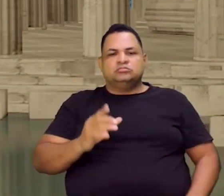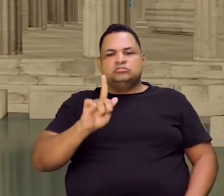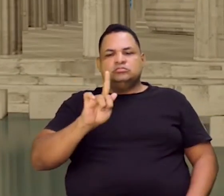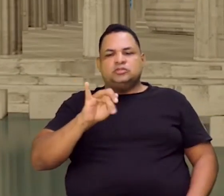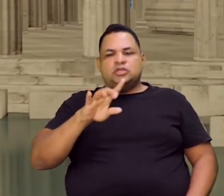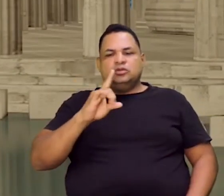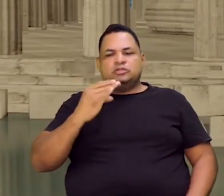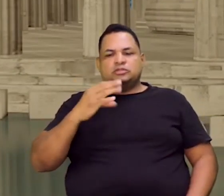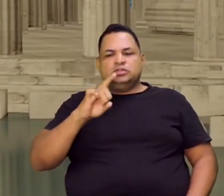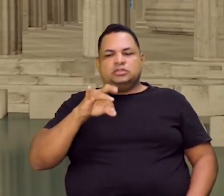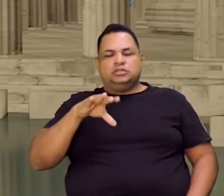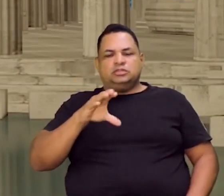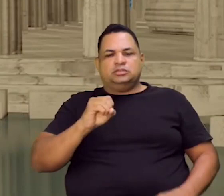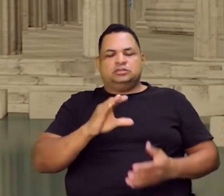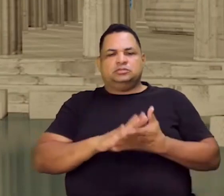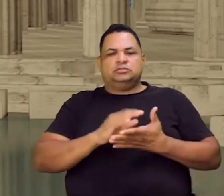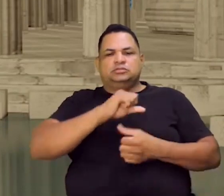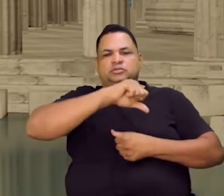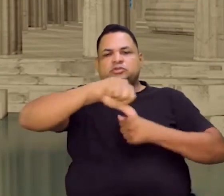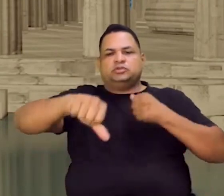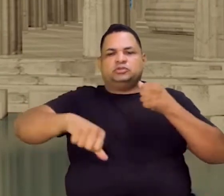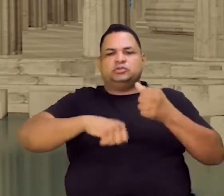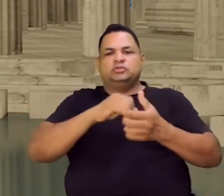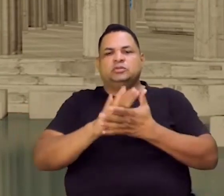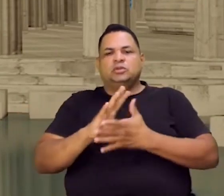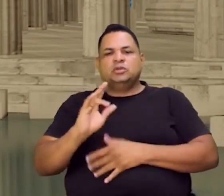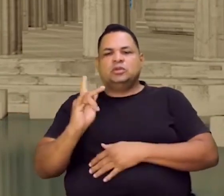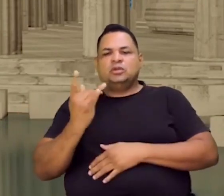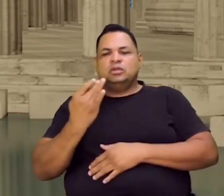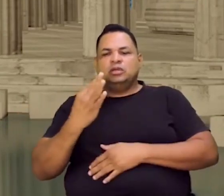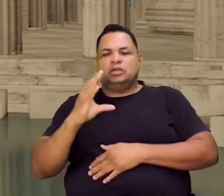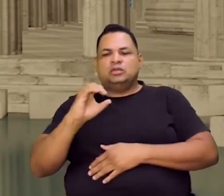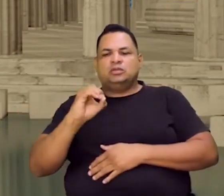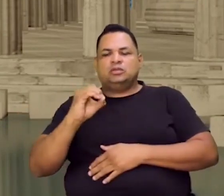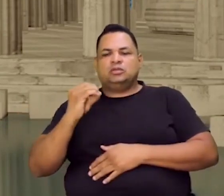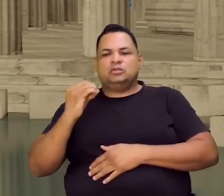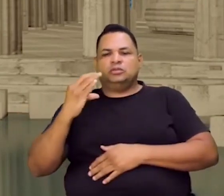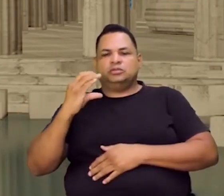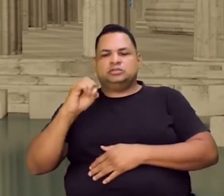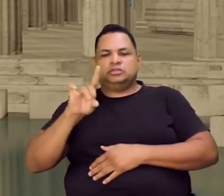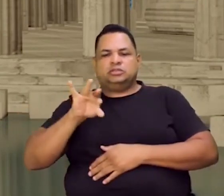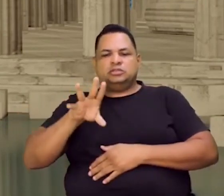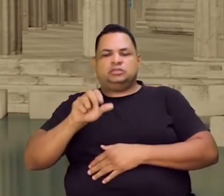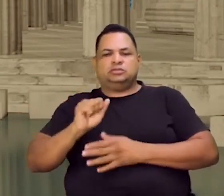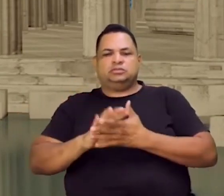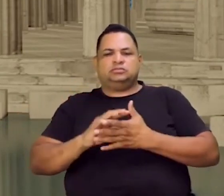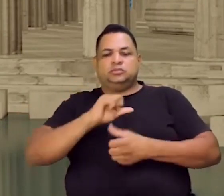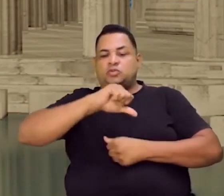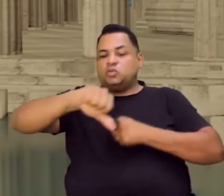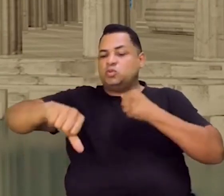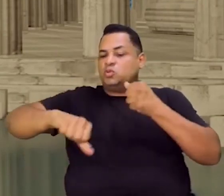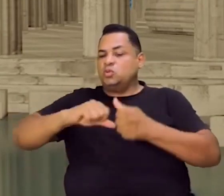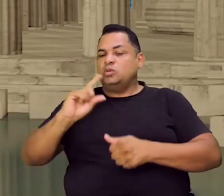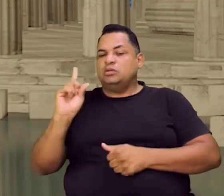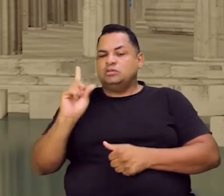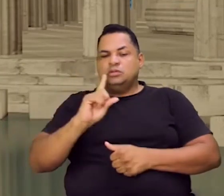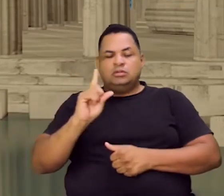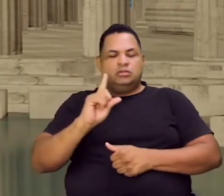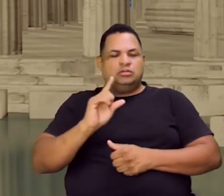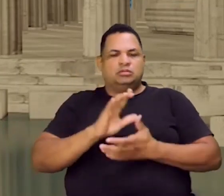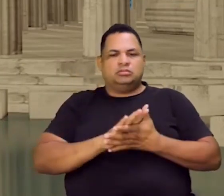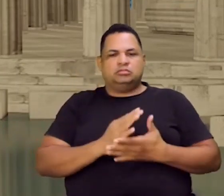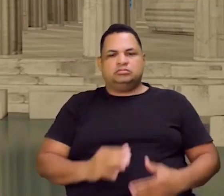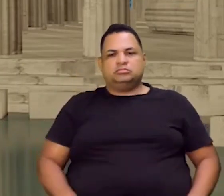geocentrismo deu lugar para o heliocentrismo, ou seja, o Sol é o centro, não mais a Terra. Nessa perspectiva, vocês